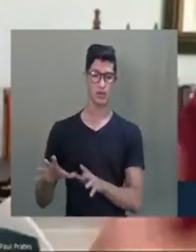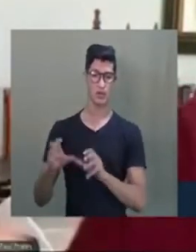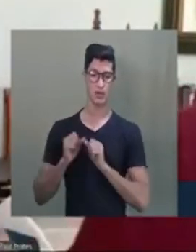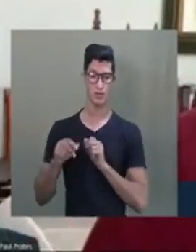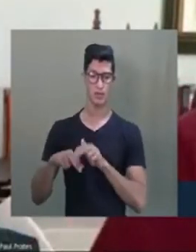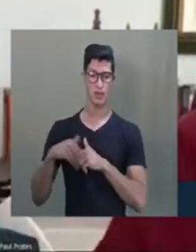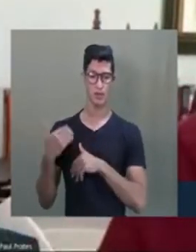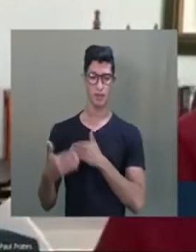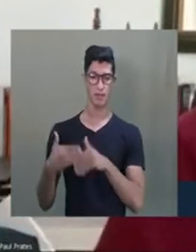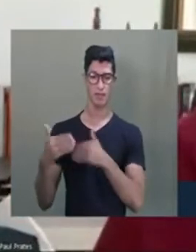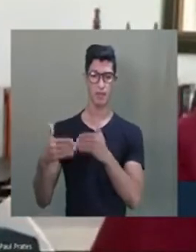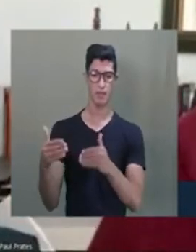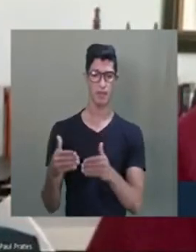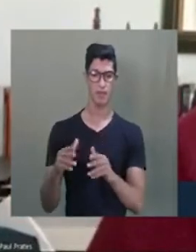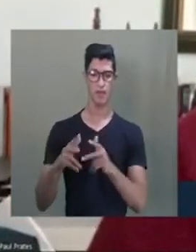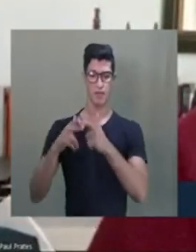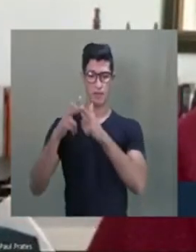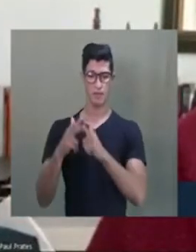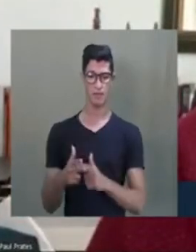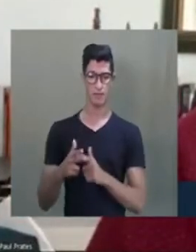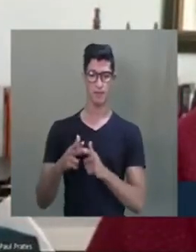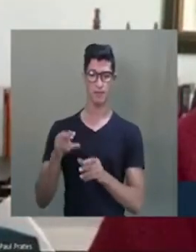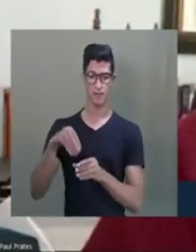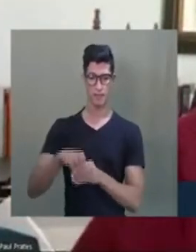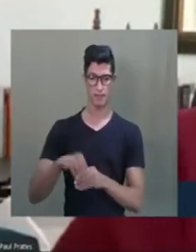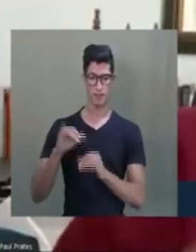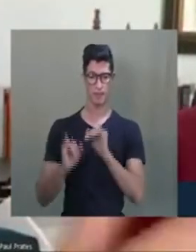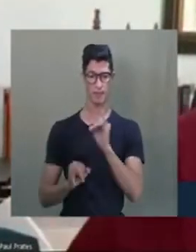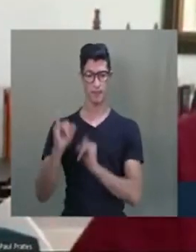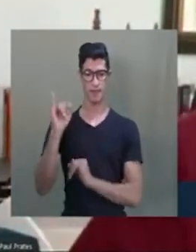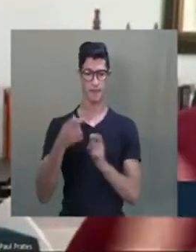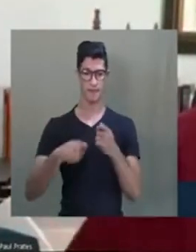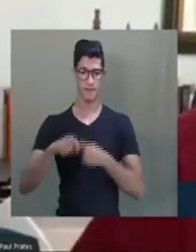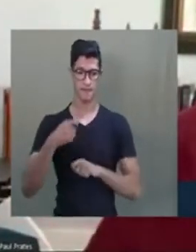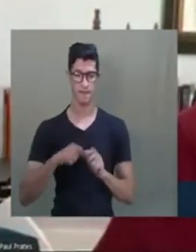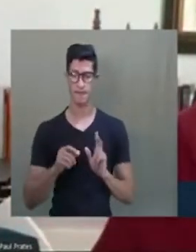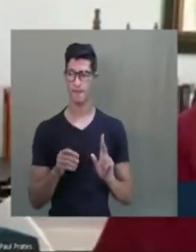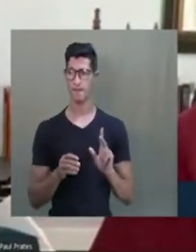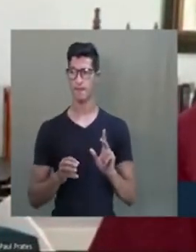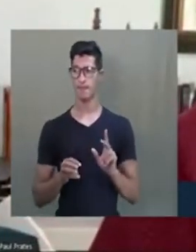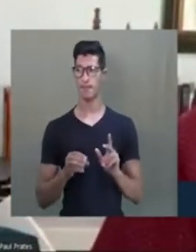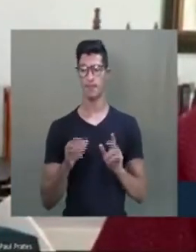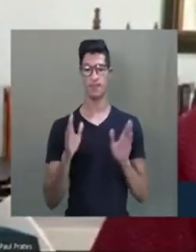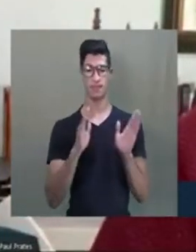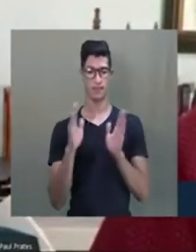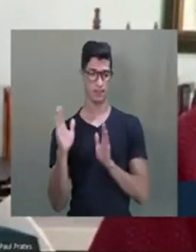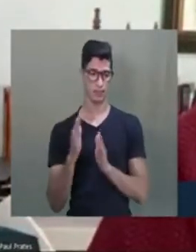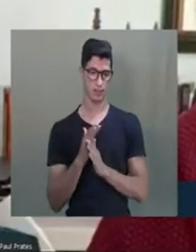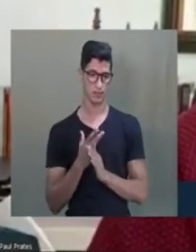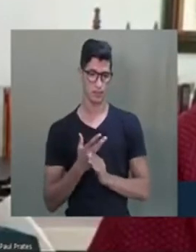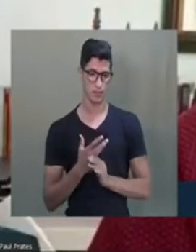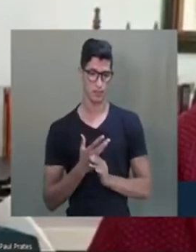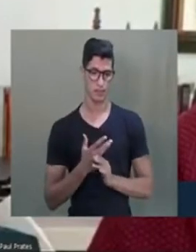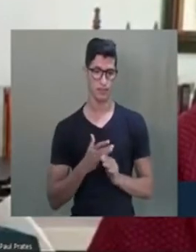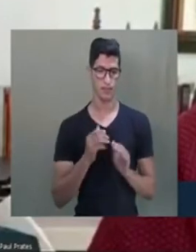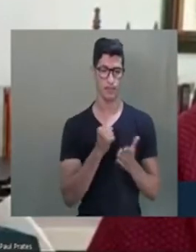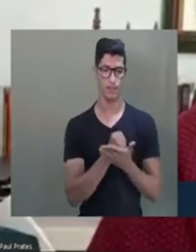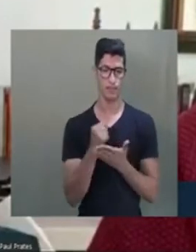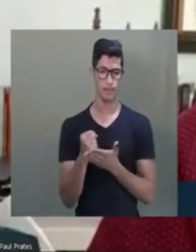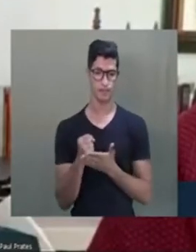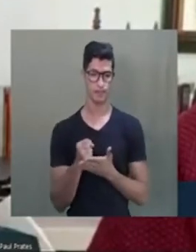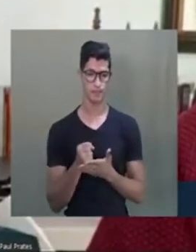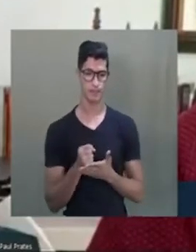pelo processo de configuração das instalações industriais, comerciais, enfim, dos estabelecimentos de